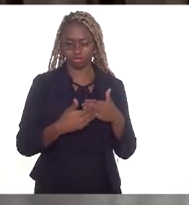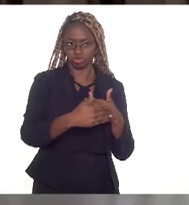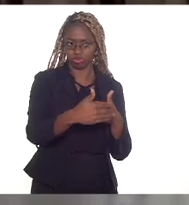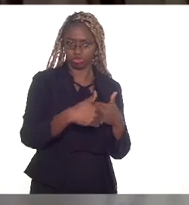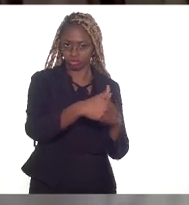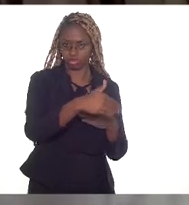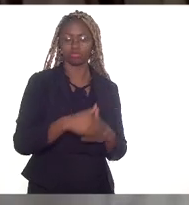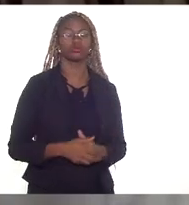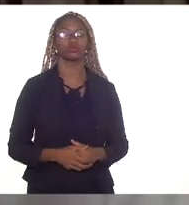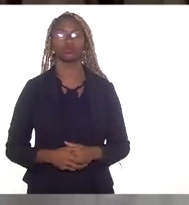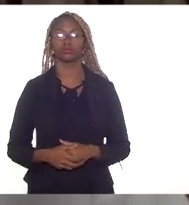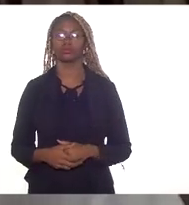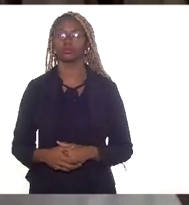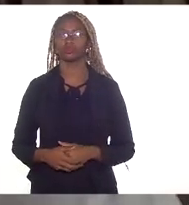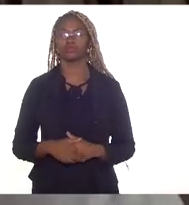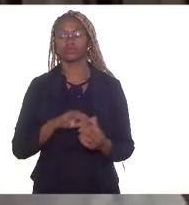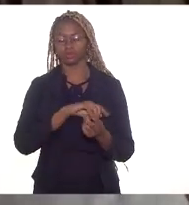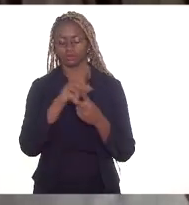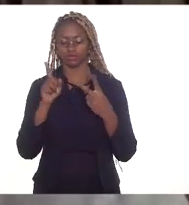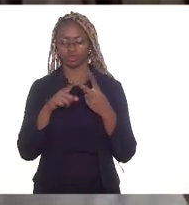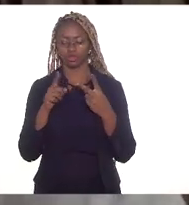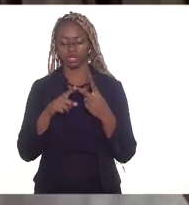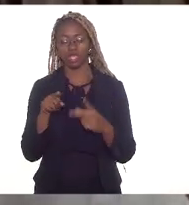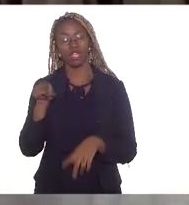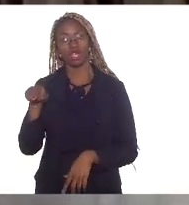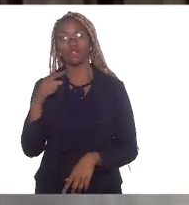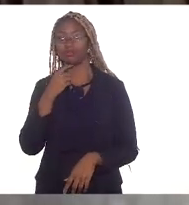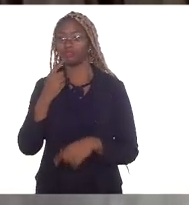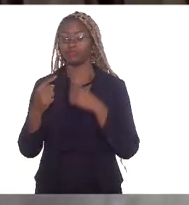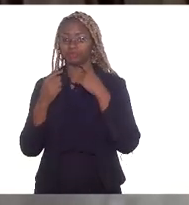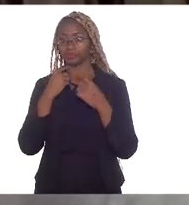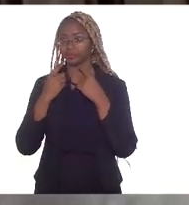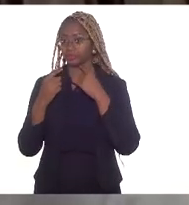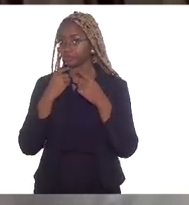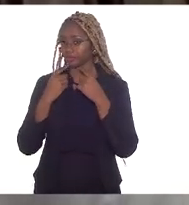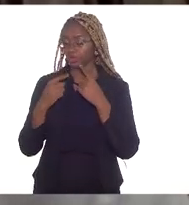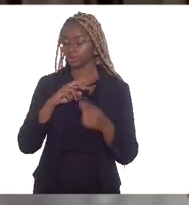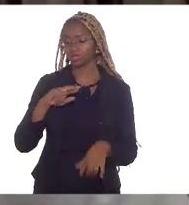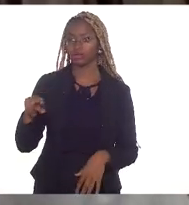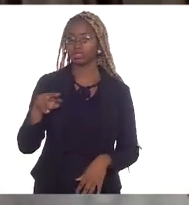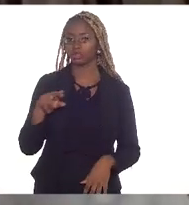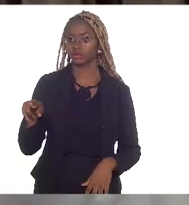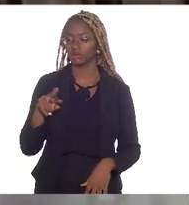senhores. E o segundo são as incertezas, não